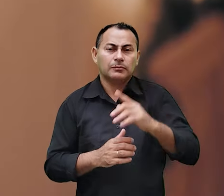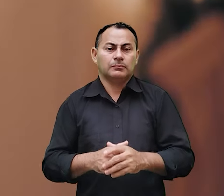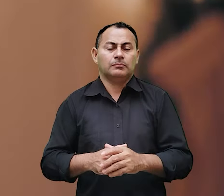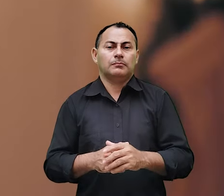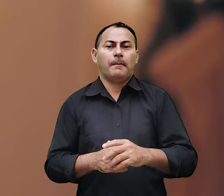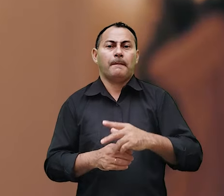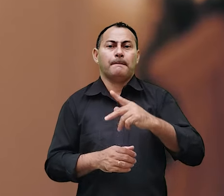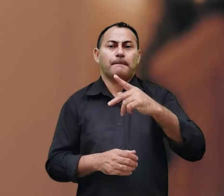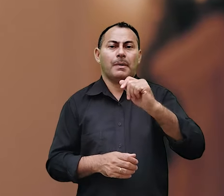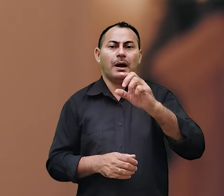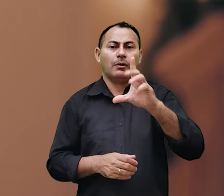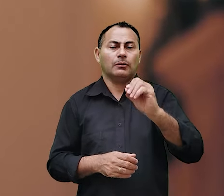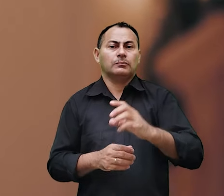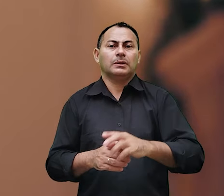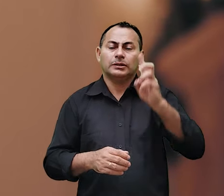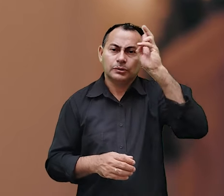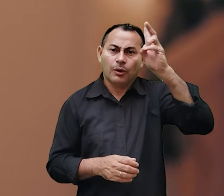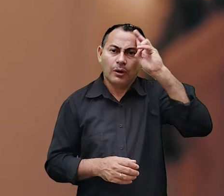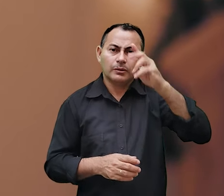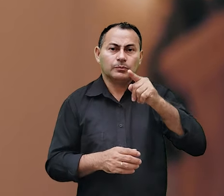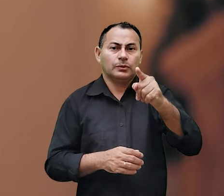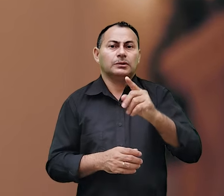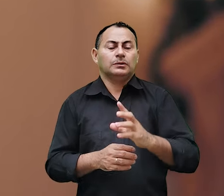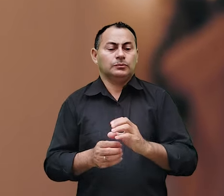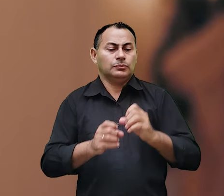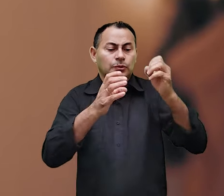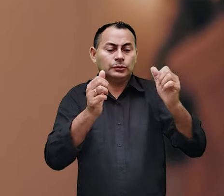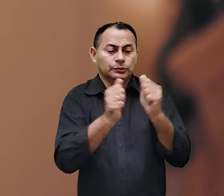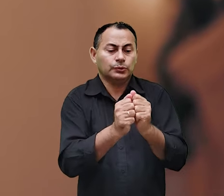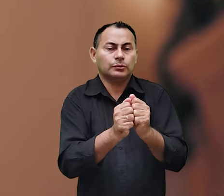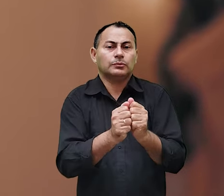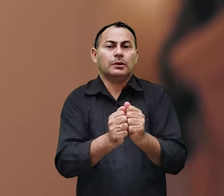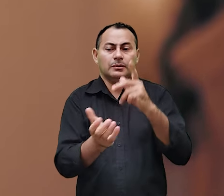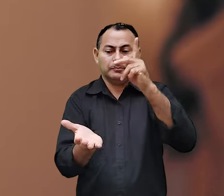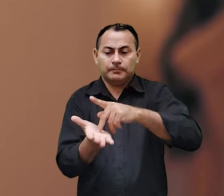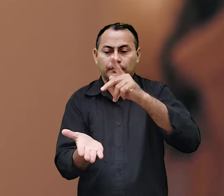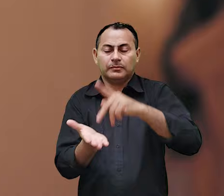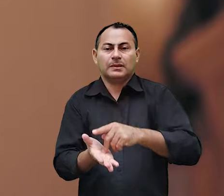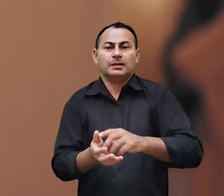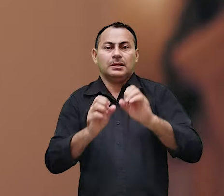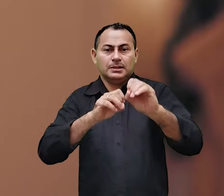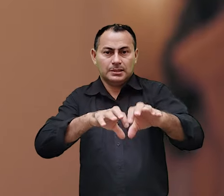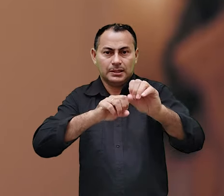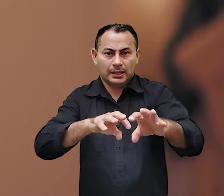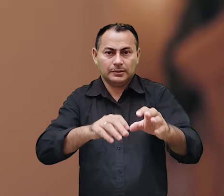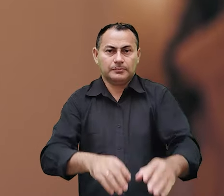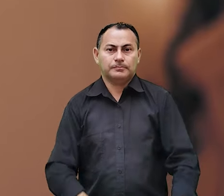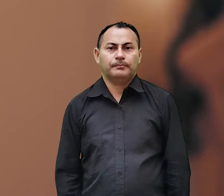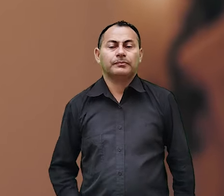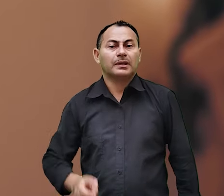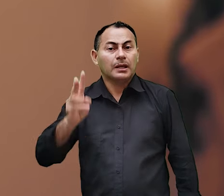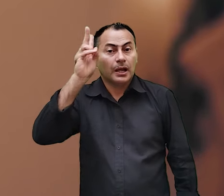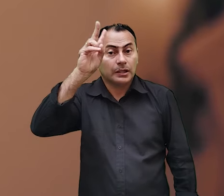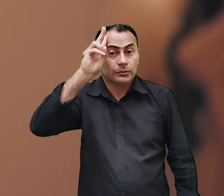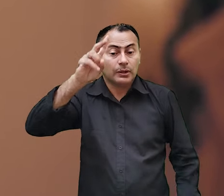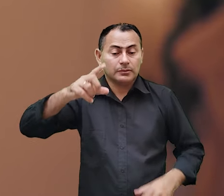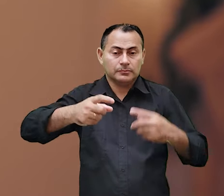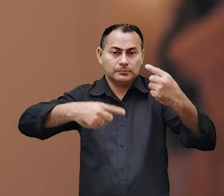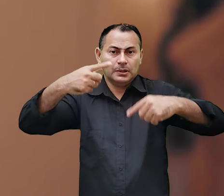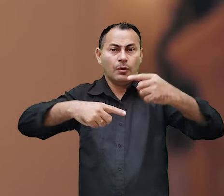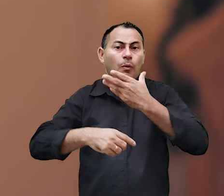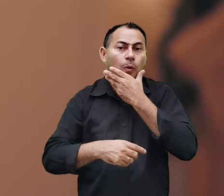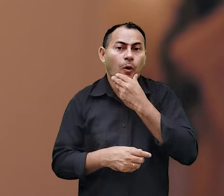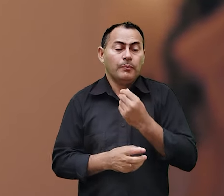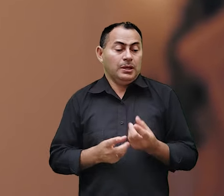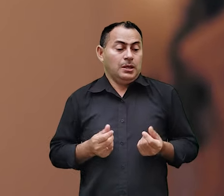do grego parabalo é uma história que você joga junto com uma verdade a ser ensinada. A